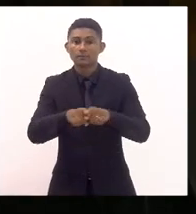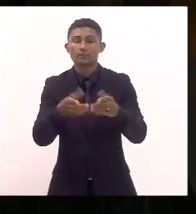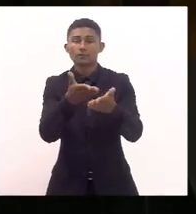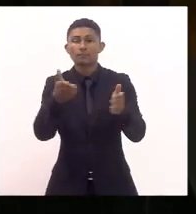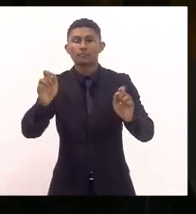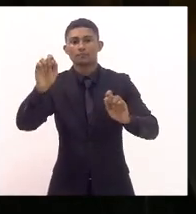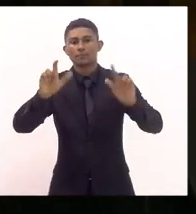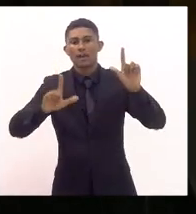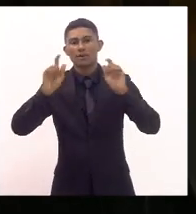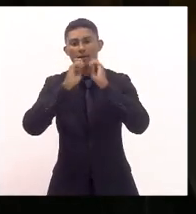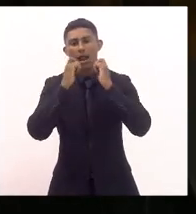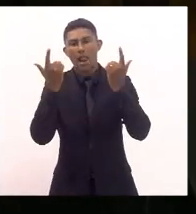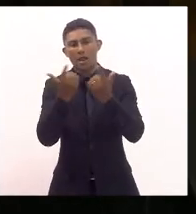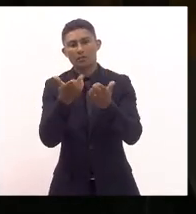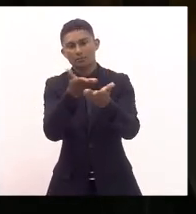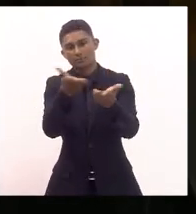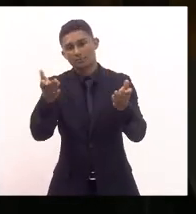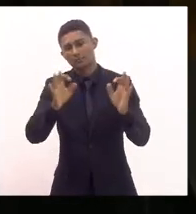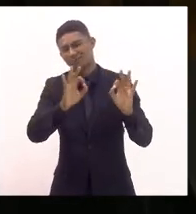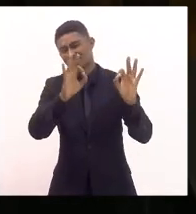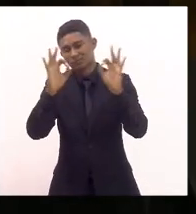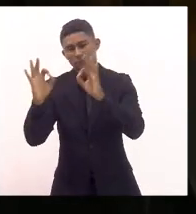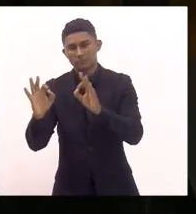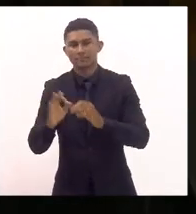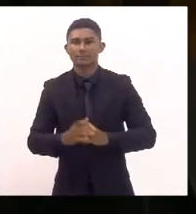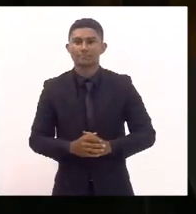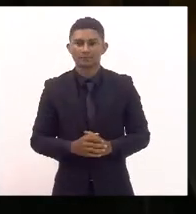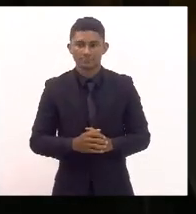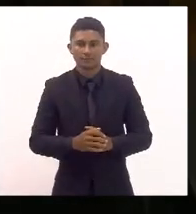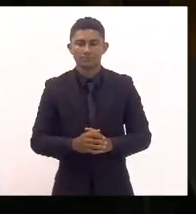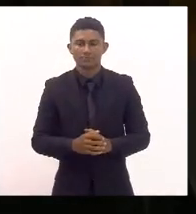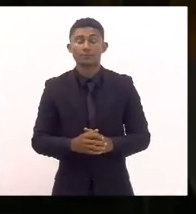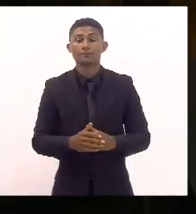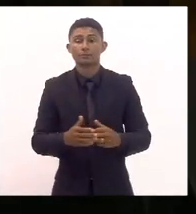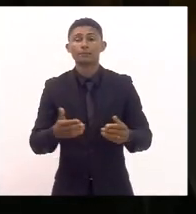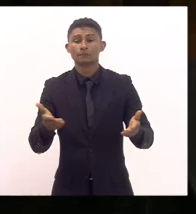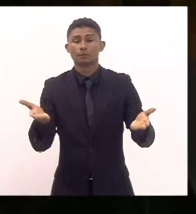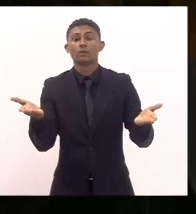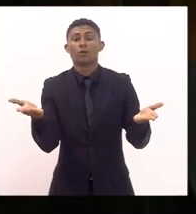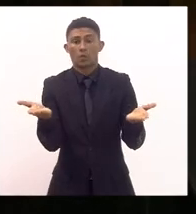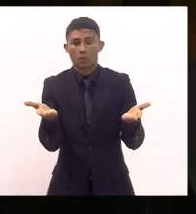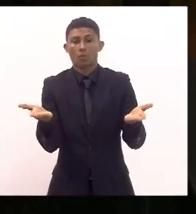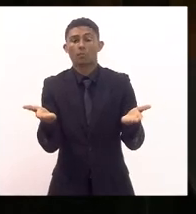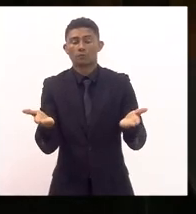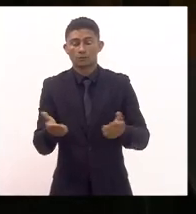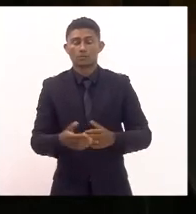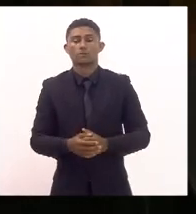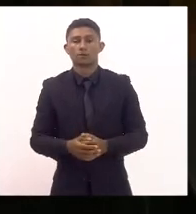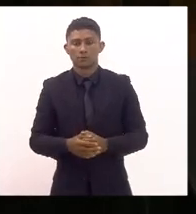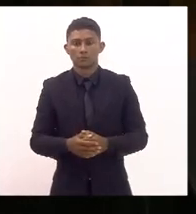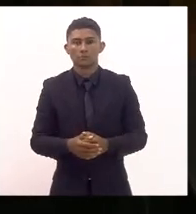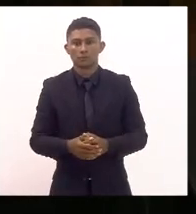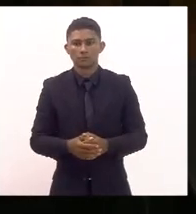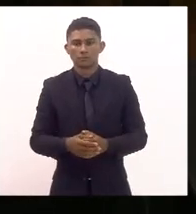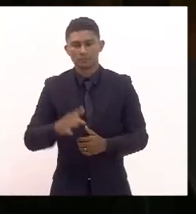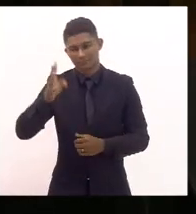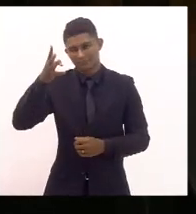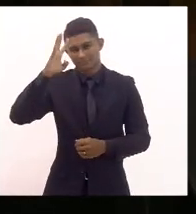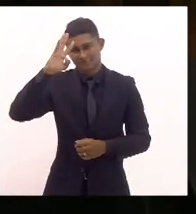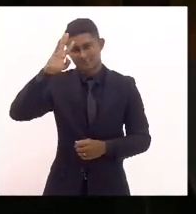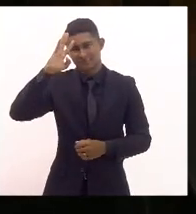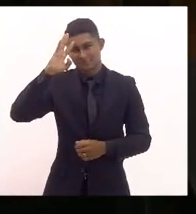da TV alerj que nos Assis Oi Hoje teve nessa